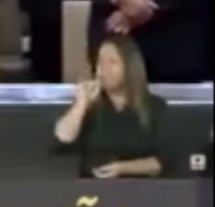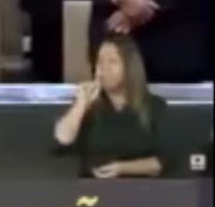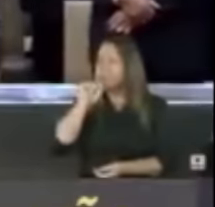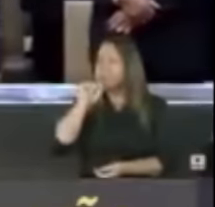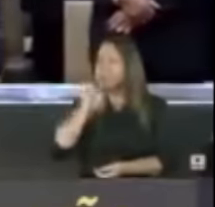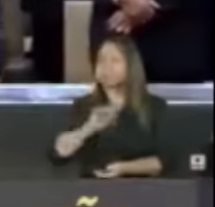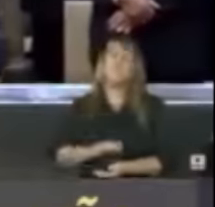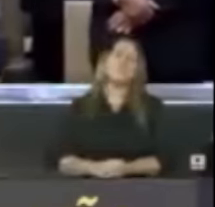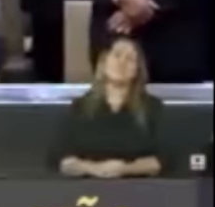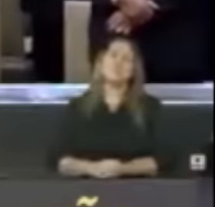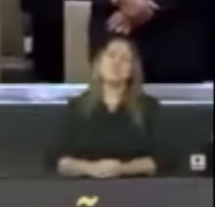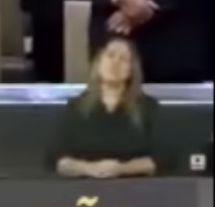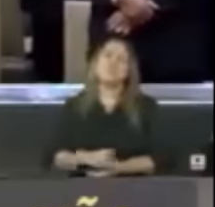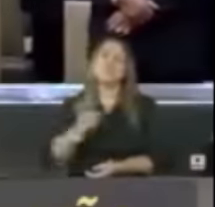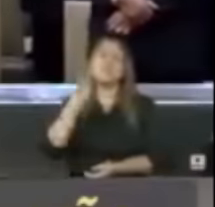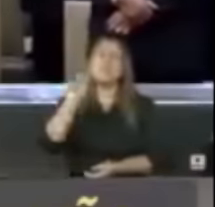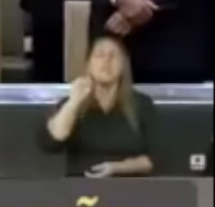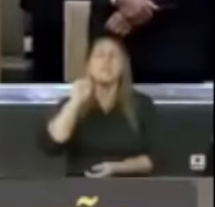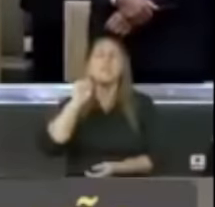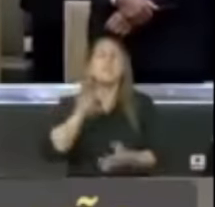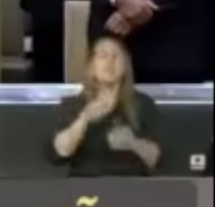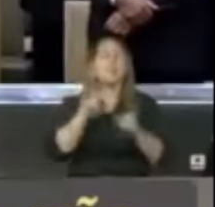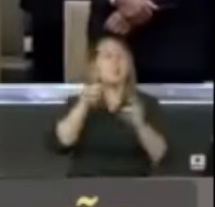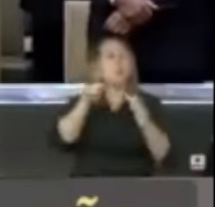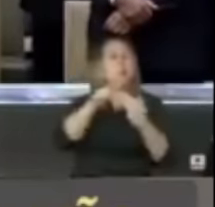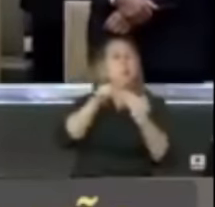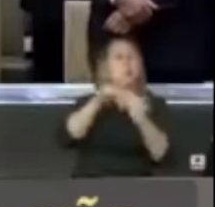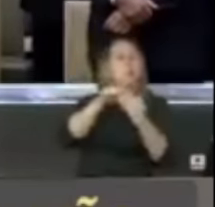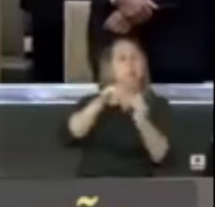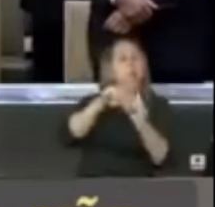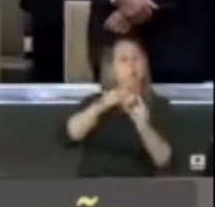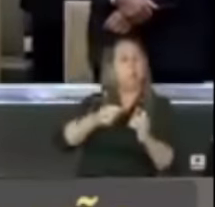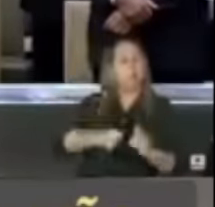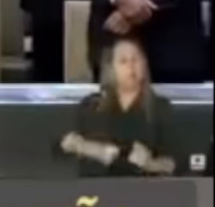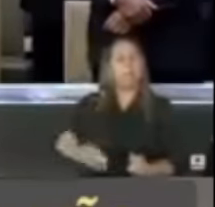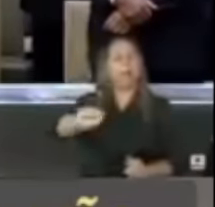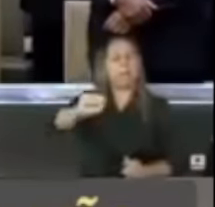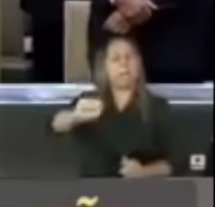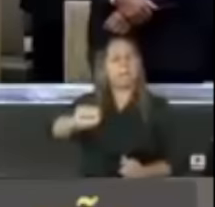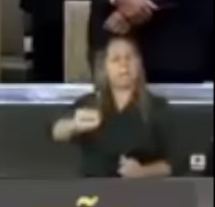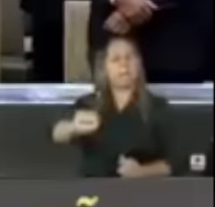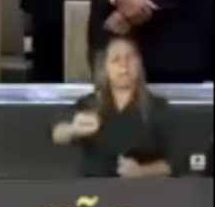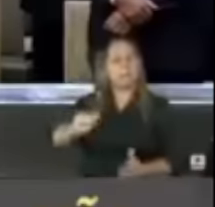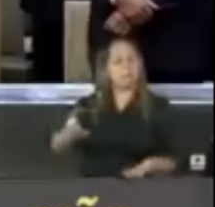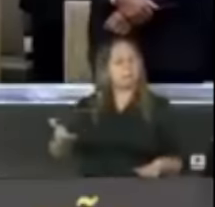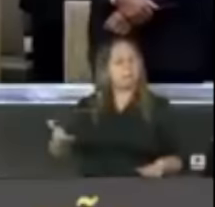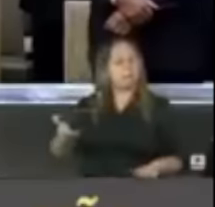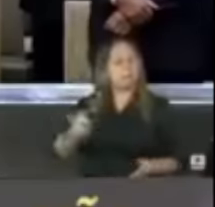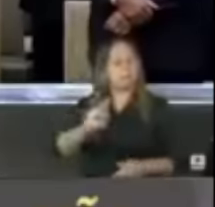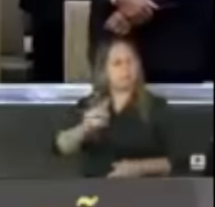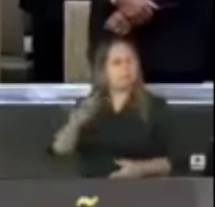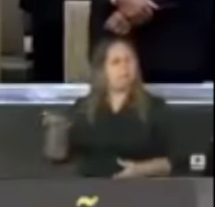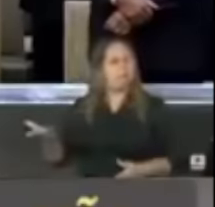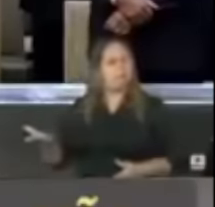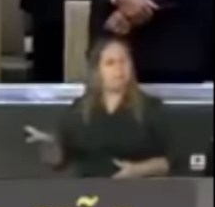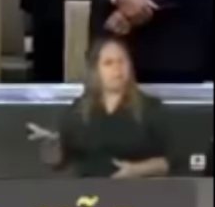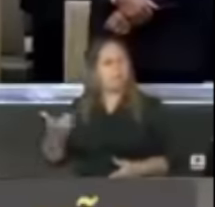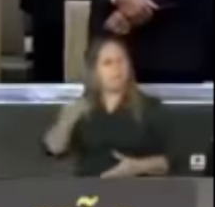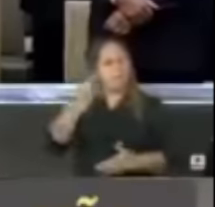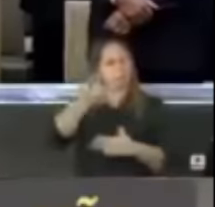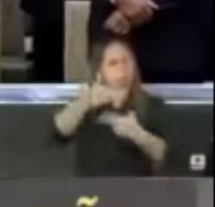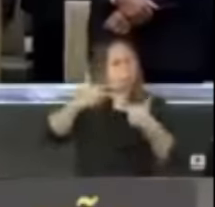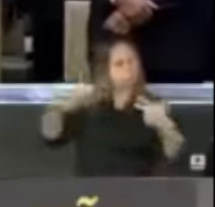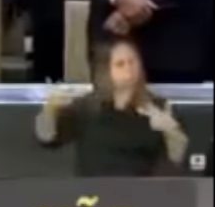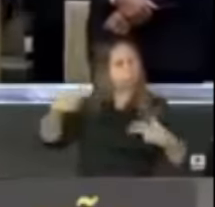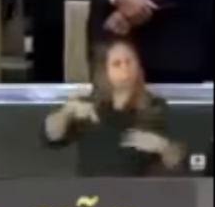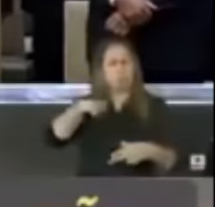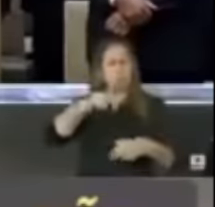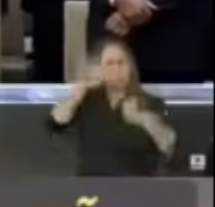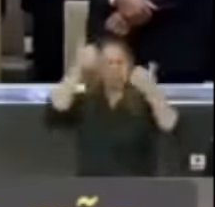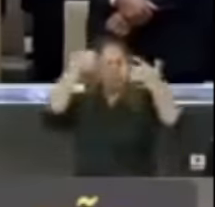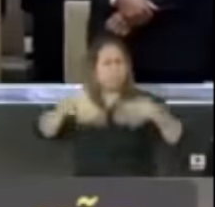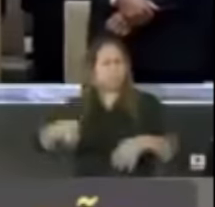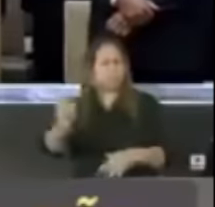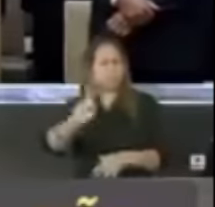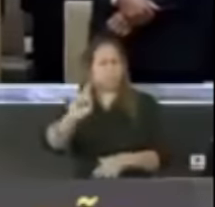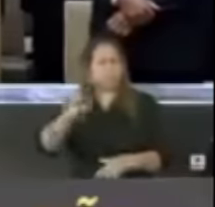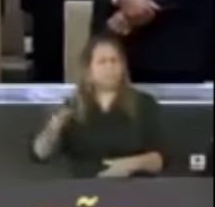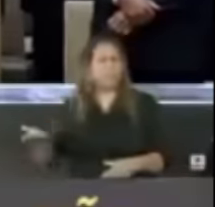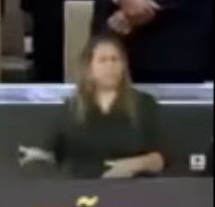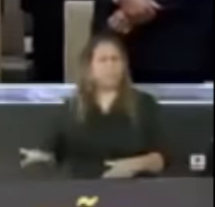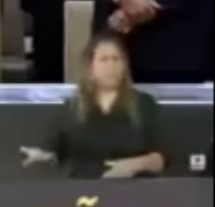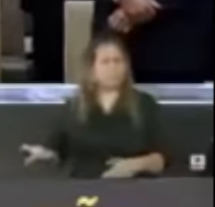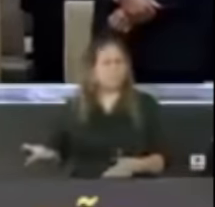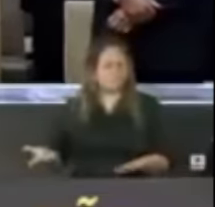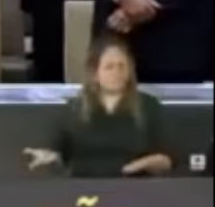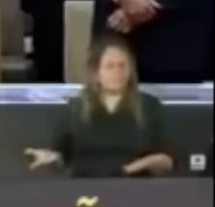Aqui quem é a favor de aborto, irmão? É? E outras coisas que a gente não vai falar aqui, não é?